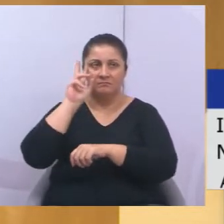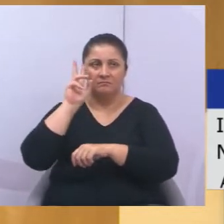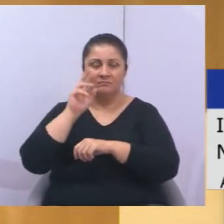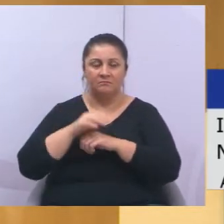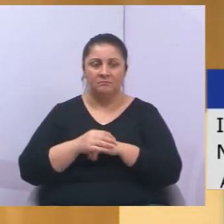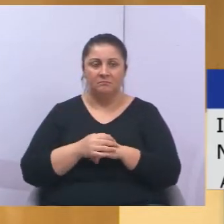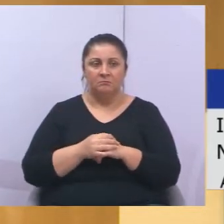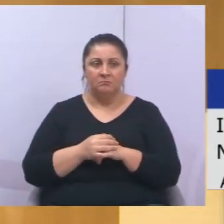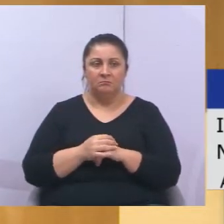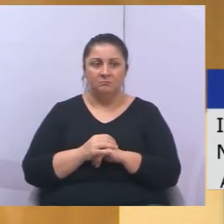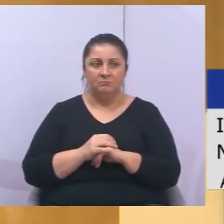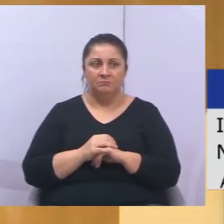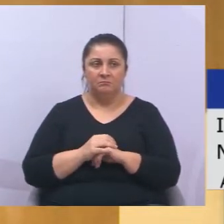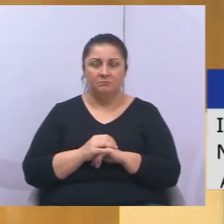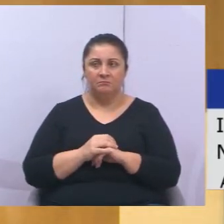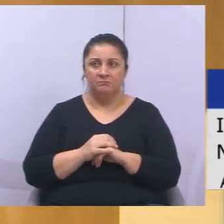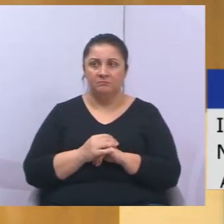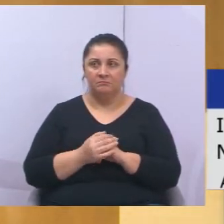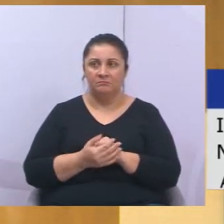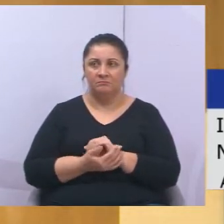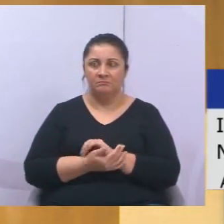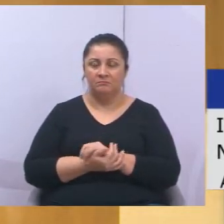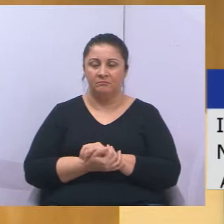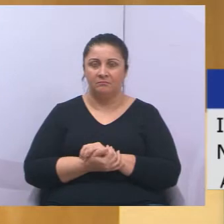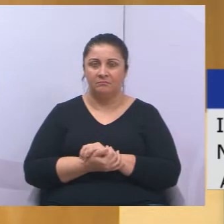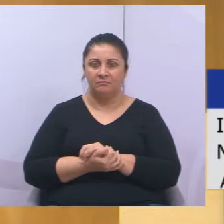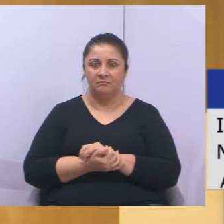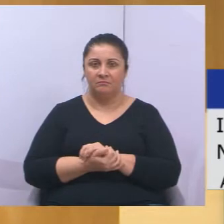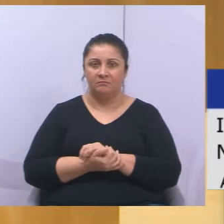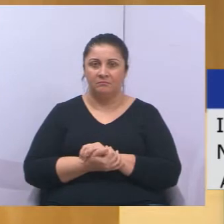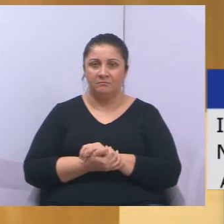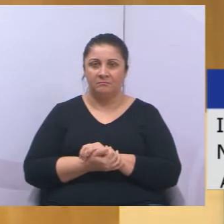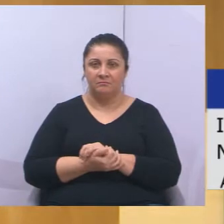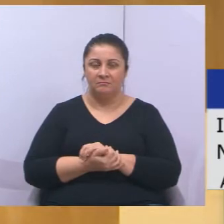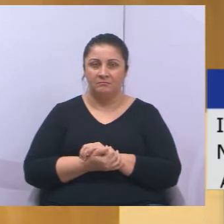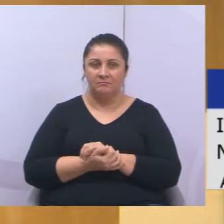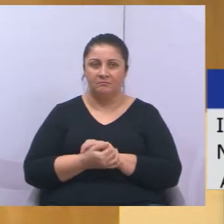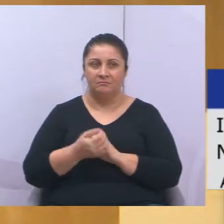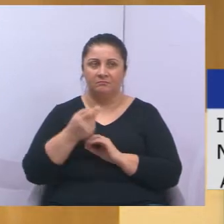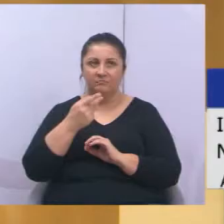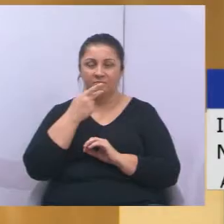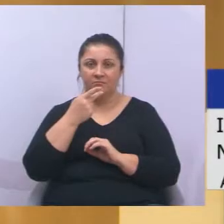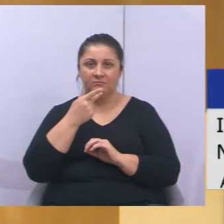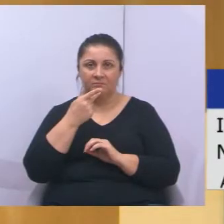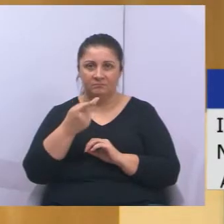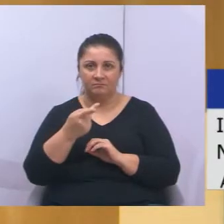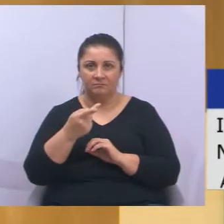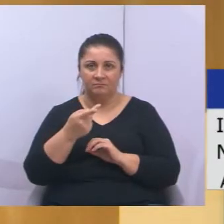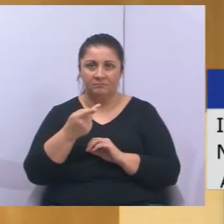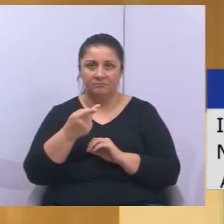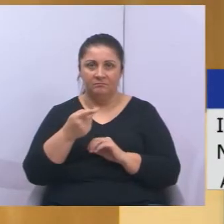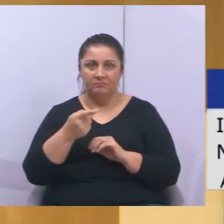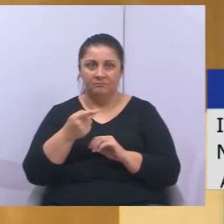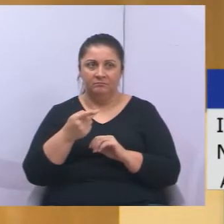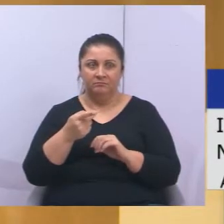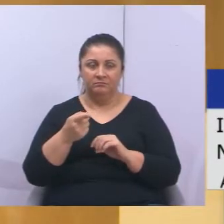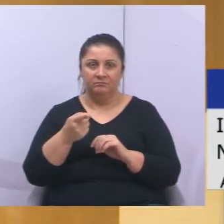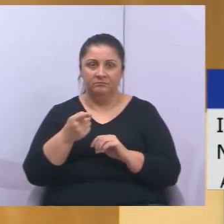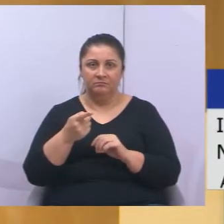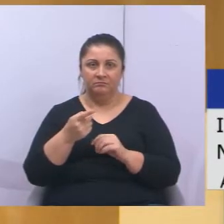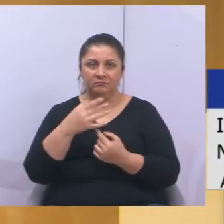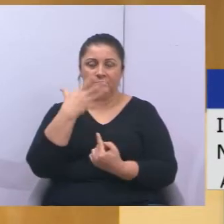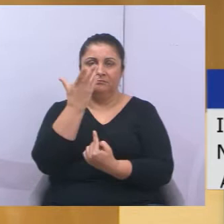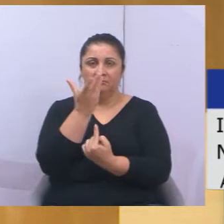terminar minha fala, senhor presidente, falando sobre a performance de um artista